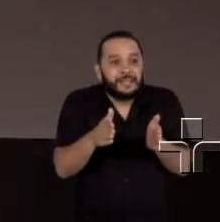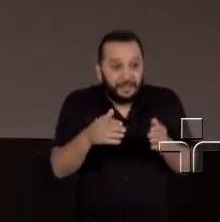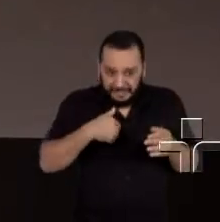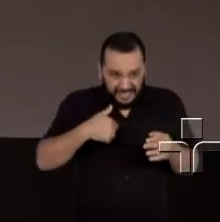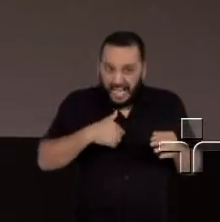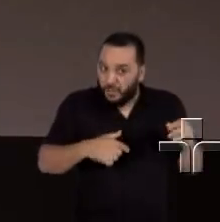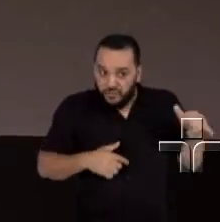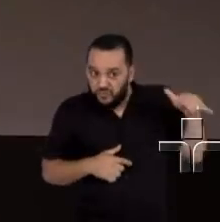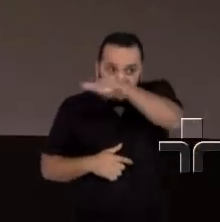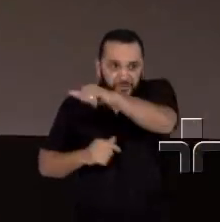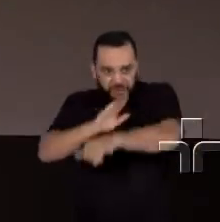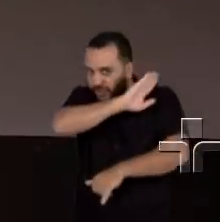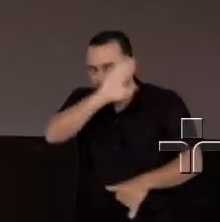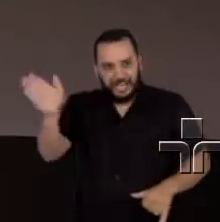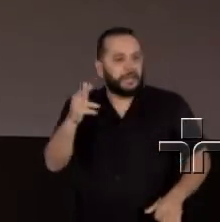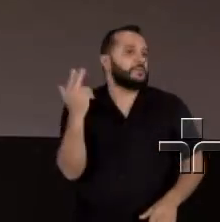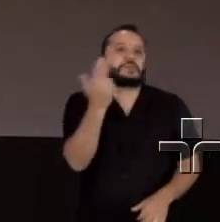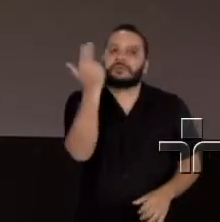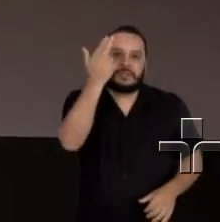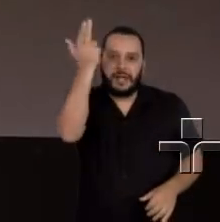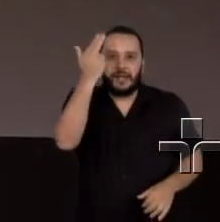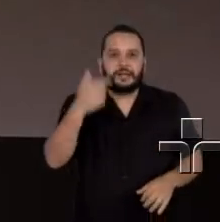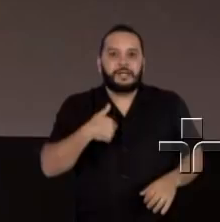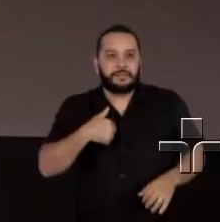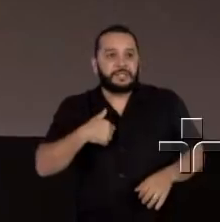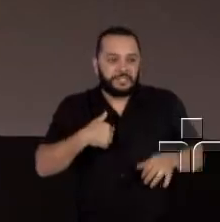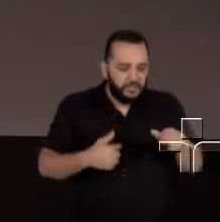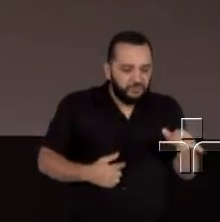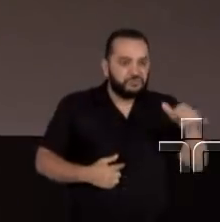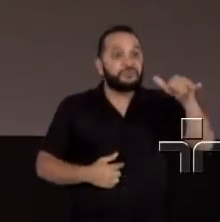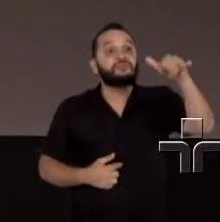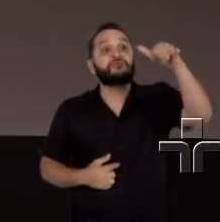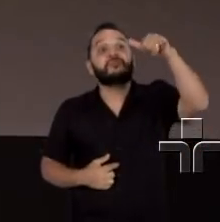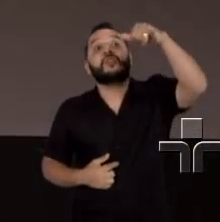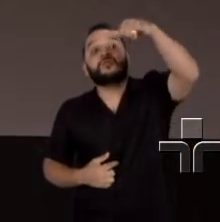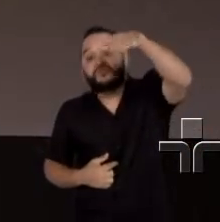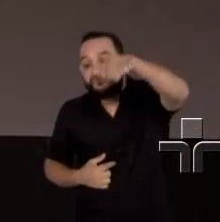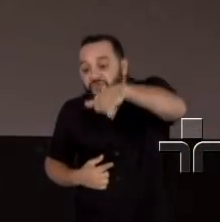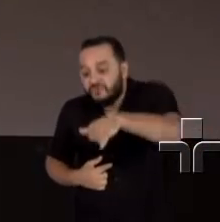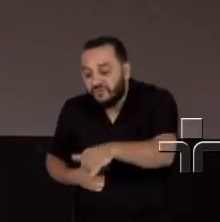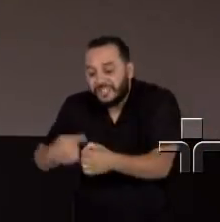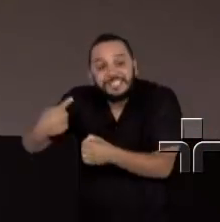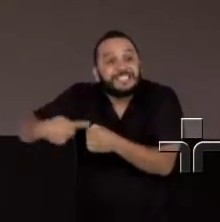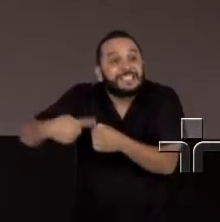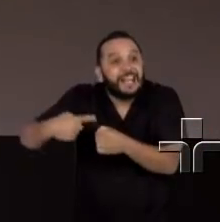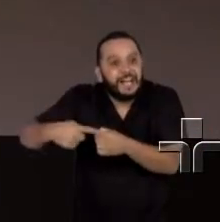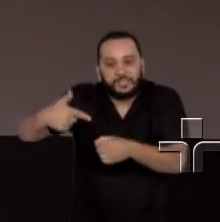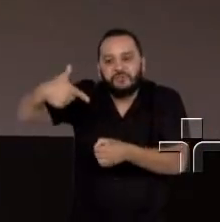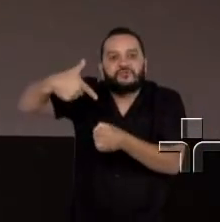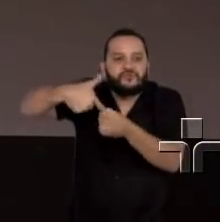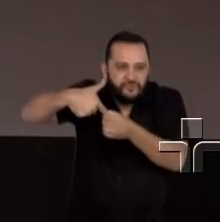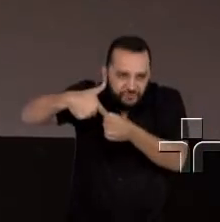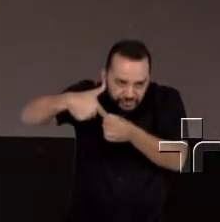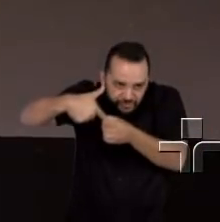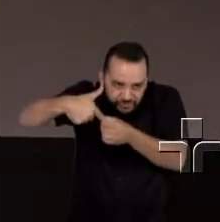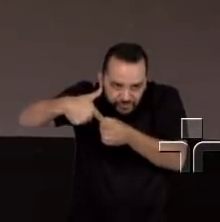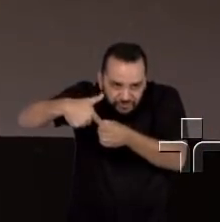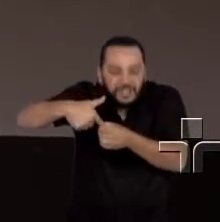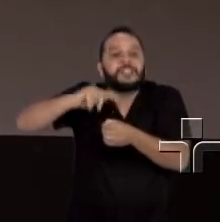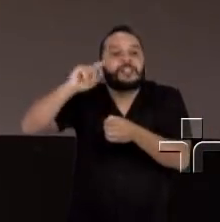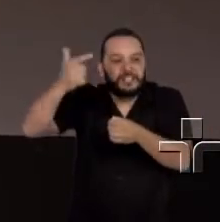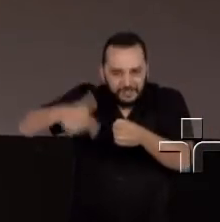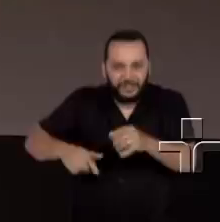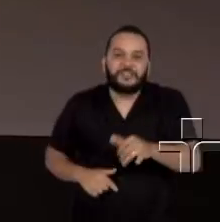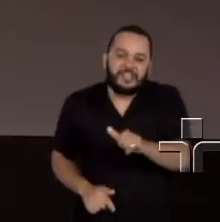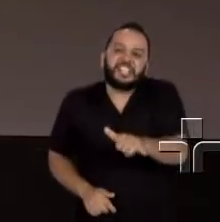que fazer. Atravessou, pá, parou numa cidadezinha cubana, abasteceu e outra